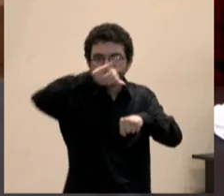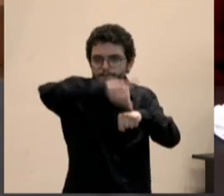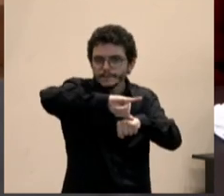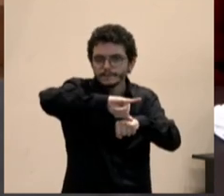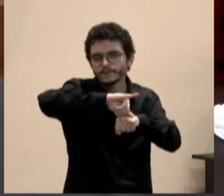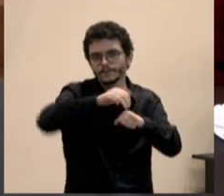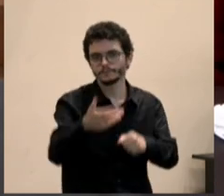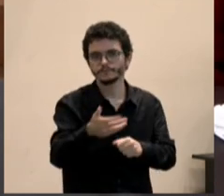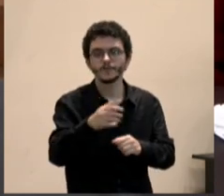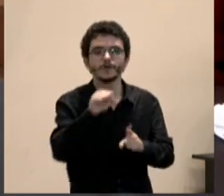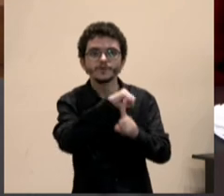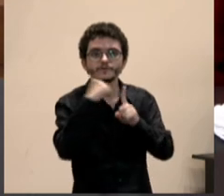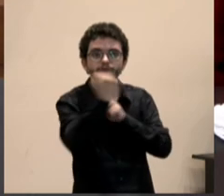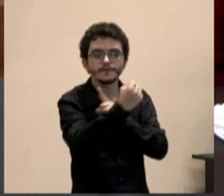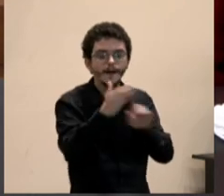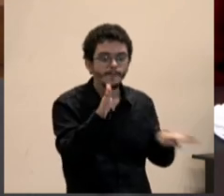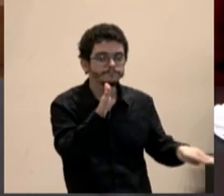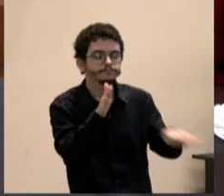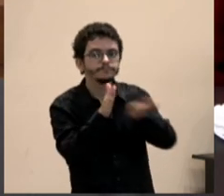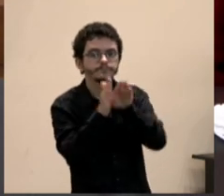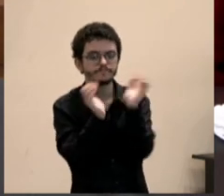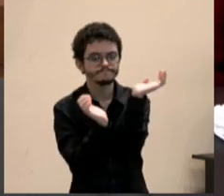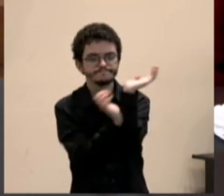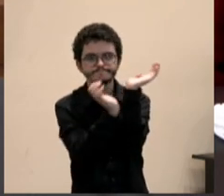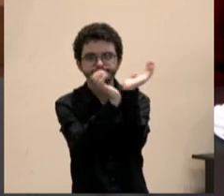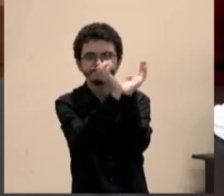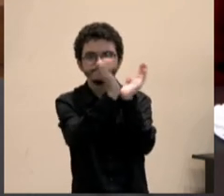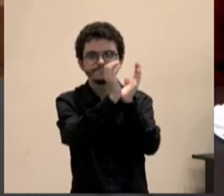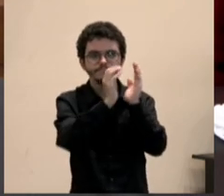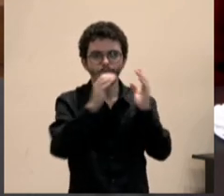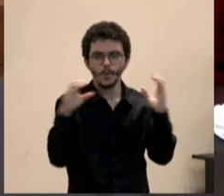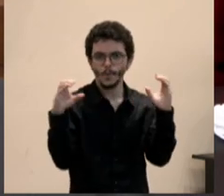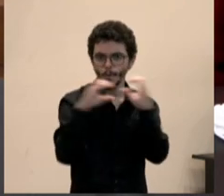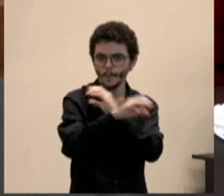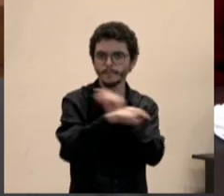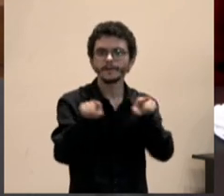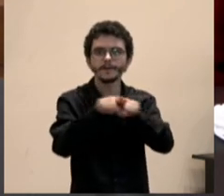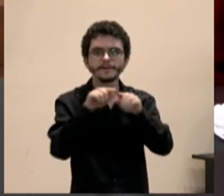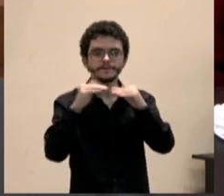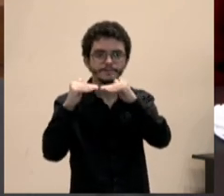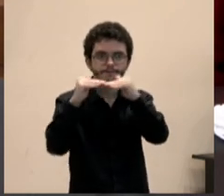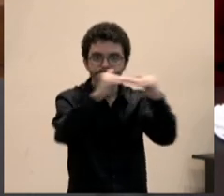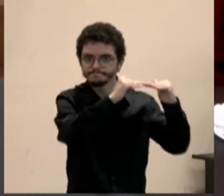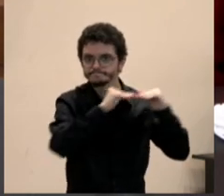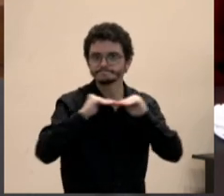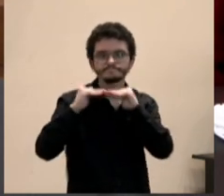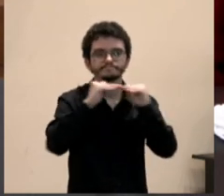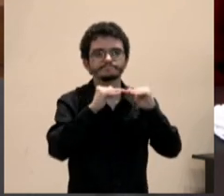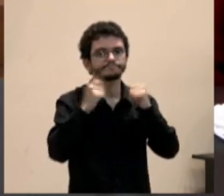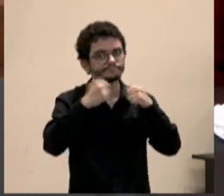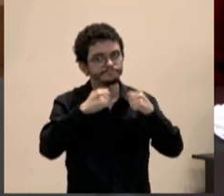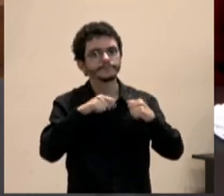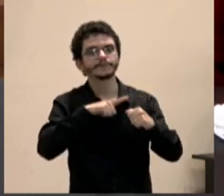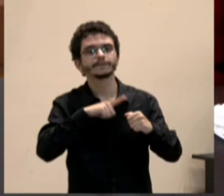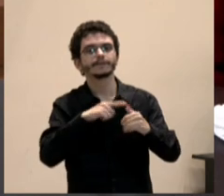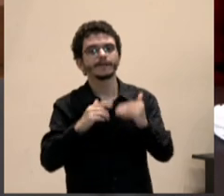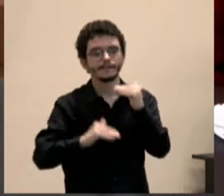se desenvolver, atingir um patamar pleno e igualitário, ela precisa construir uma